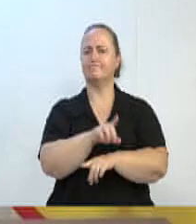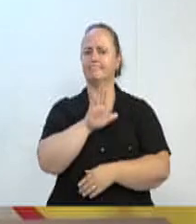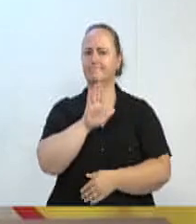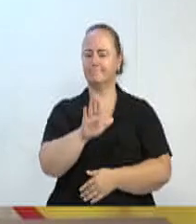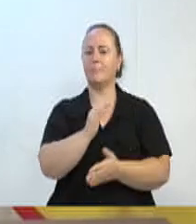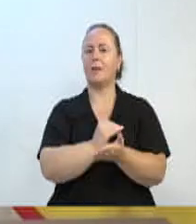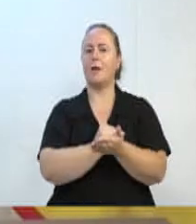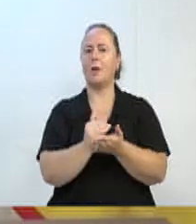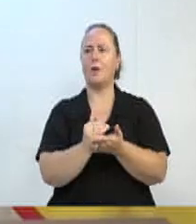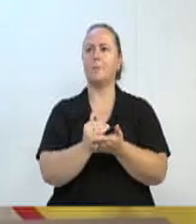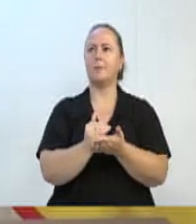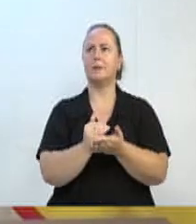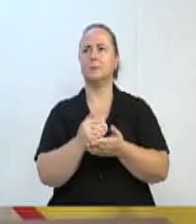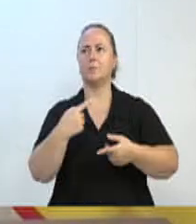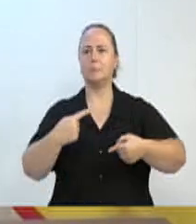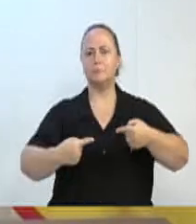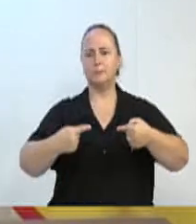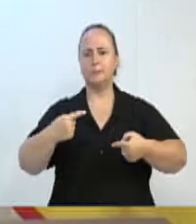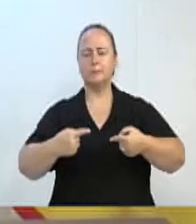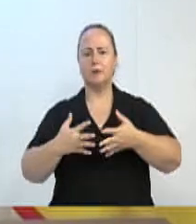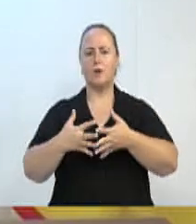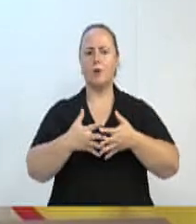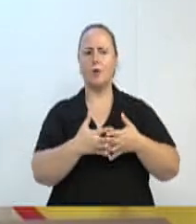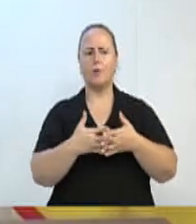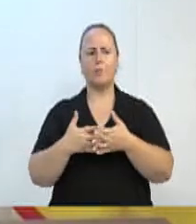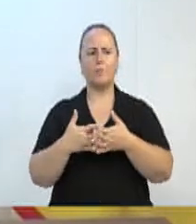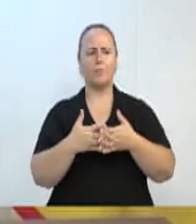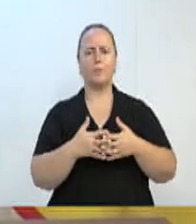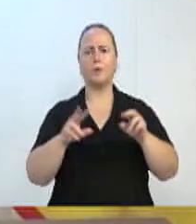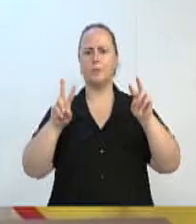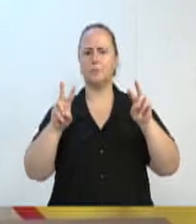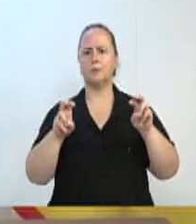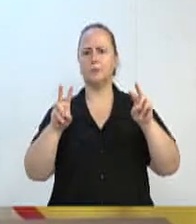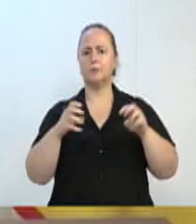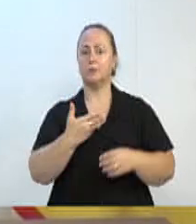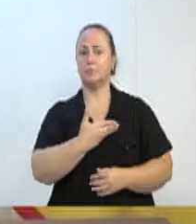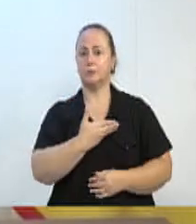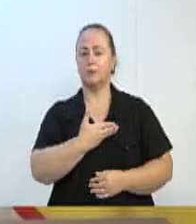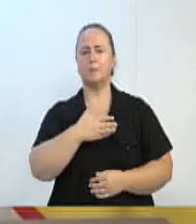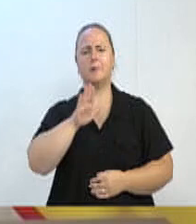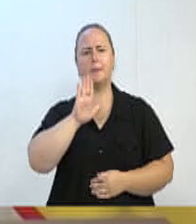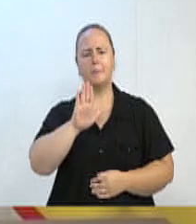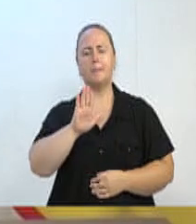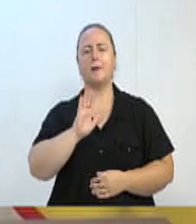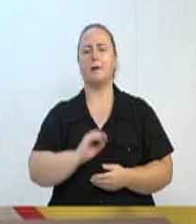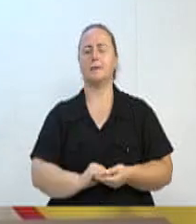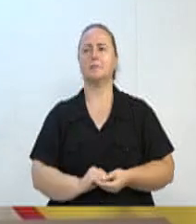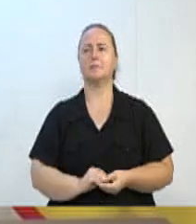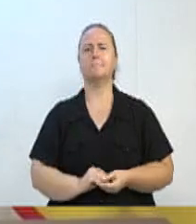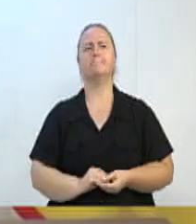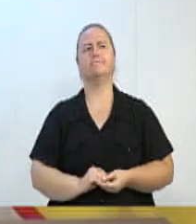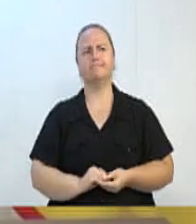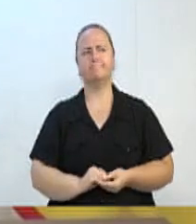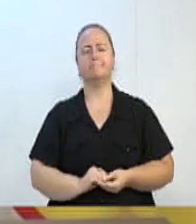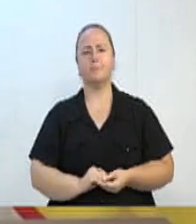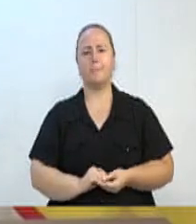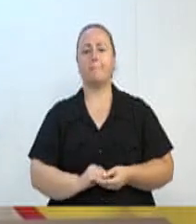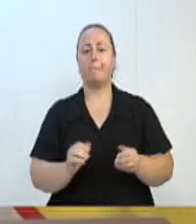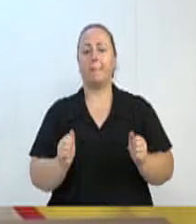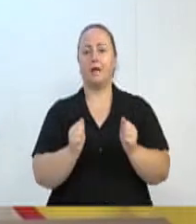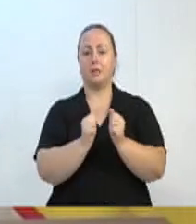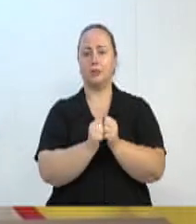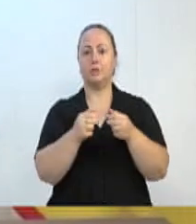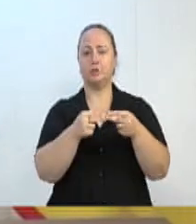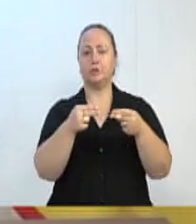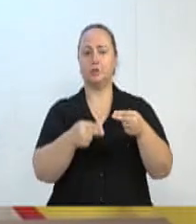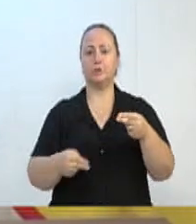hoje com alguma discussão com Fiz confusão questões dos colegas mas eu quero mostrar exatamente um aposto através ontem ainda não